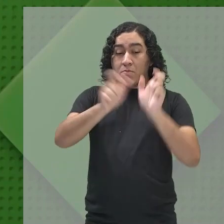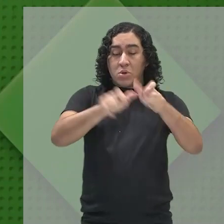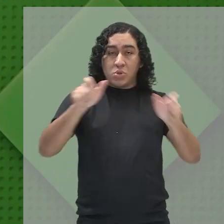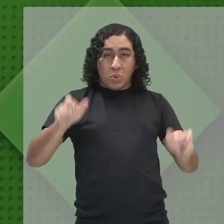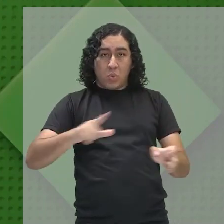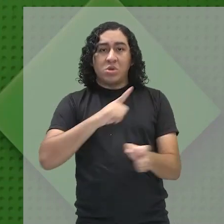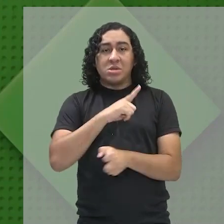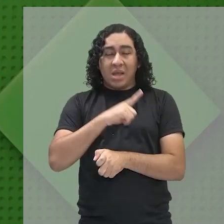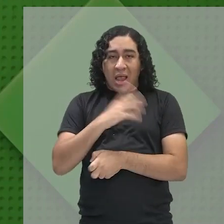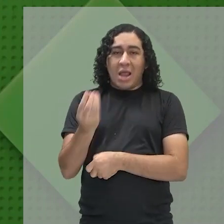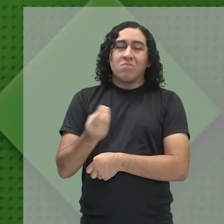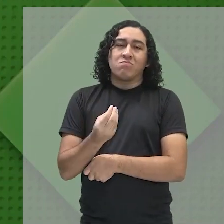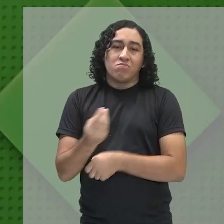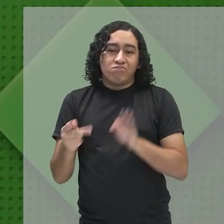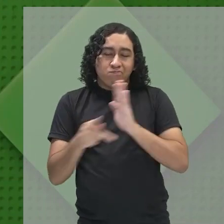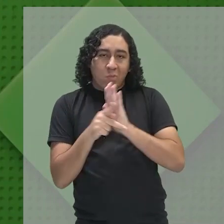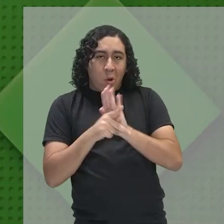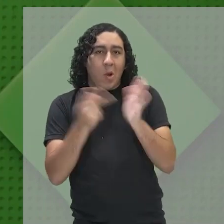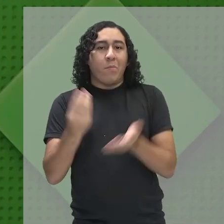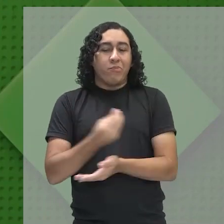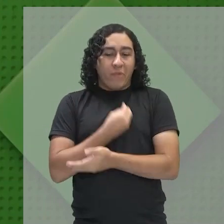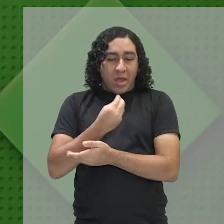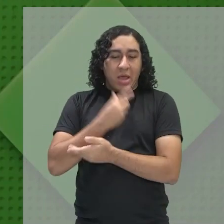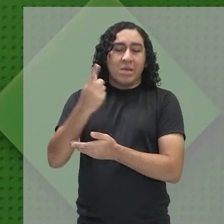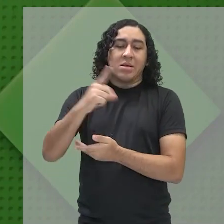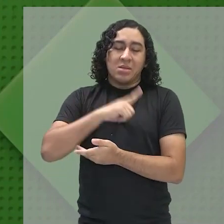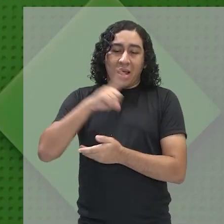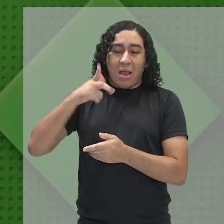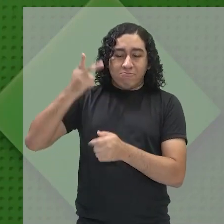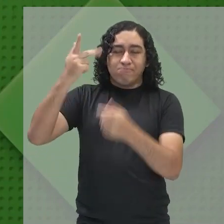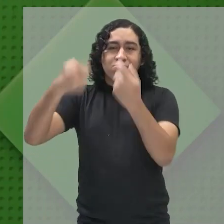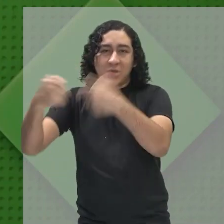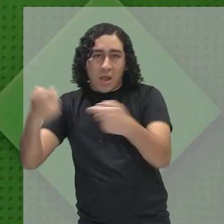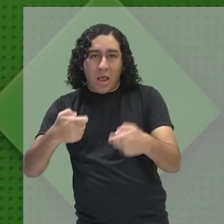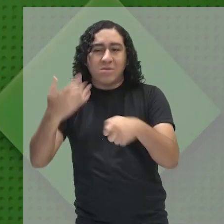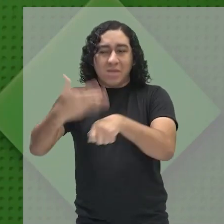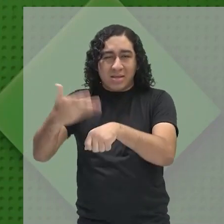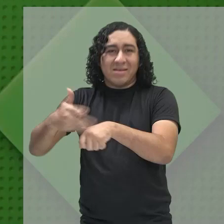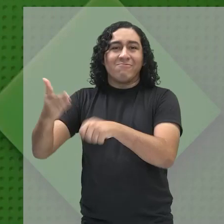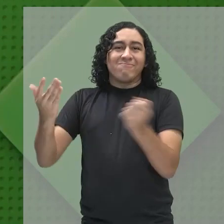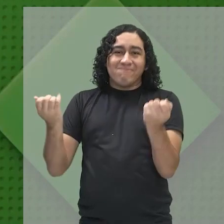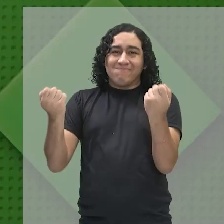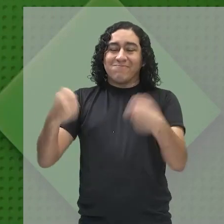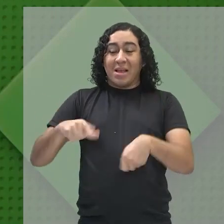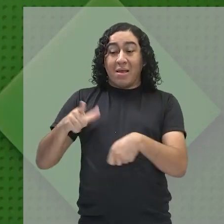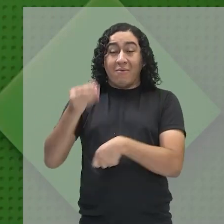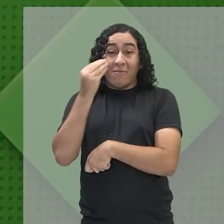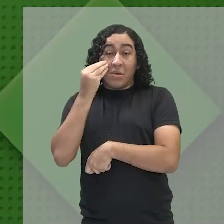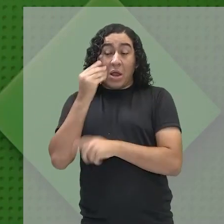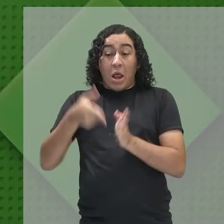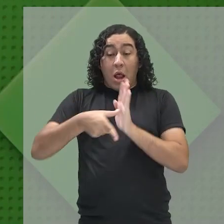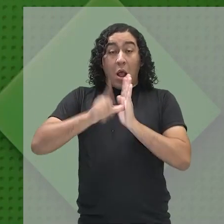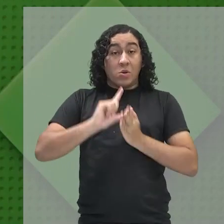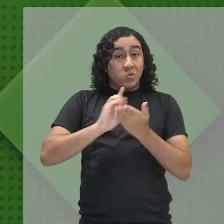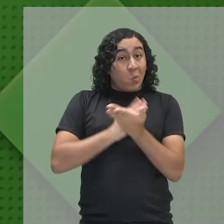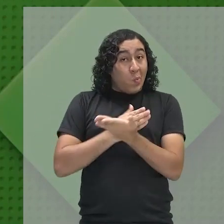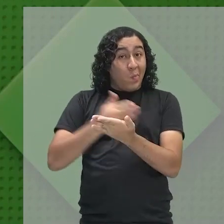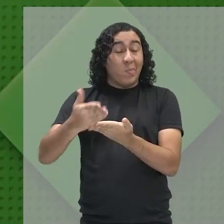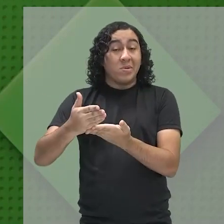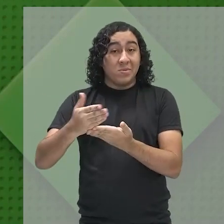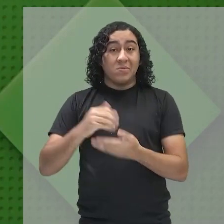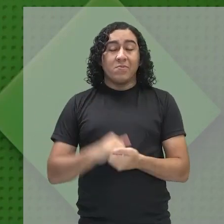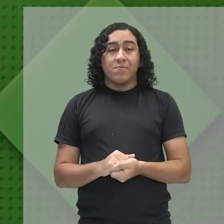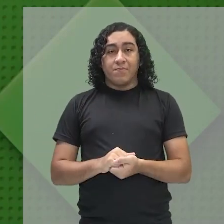uma vida sexual ativa, fazer os testes, fazer a testagem para descobrir logo no início, porque como a gente observou, nem